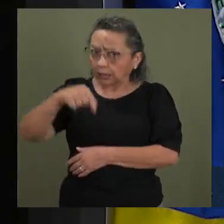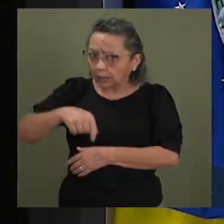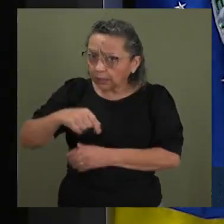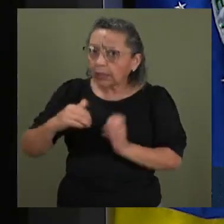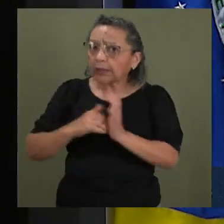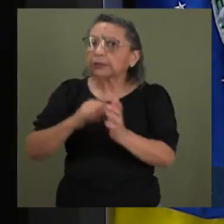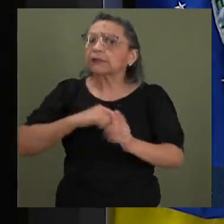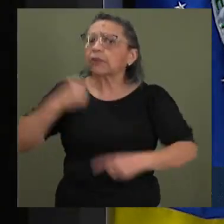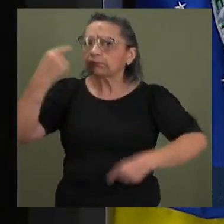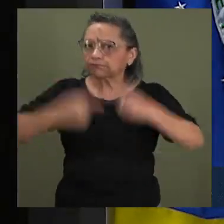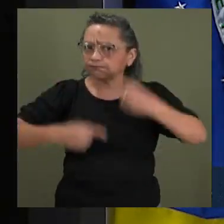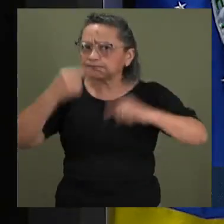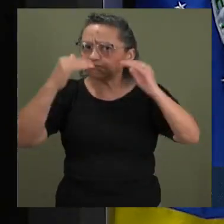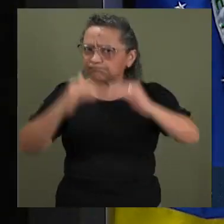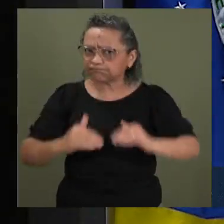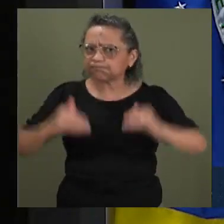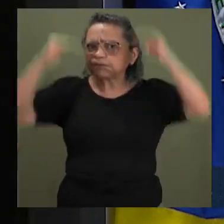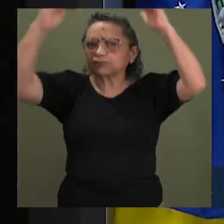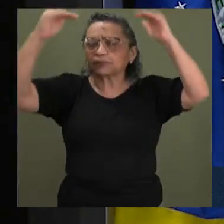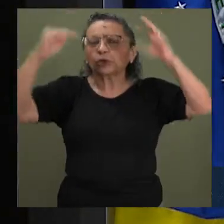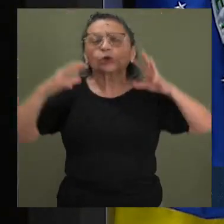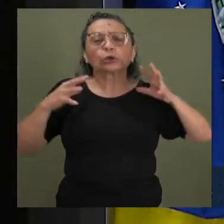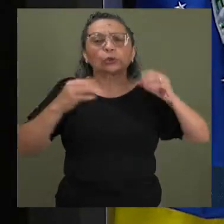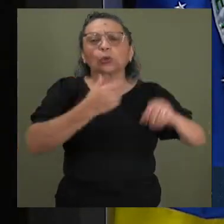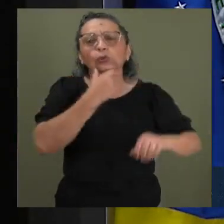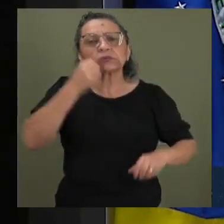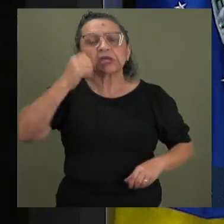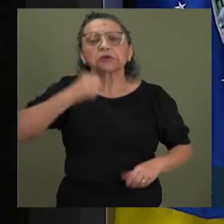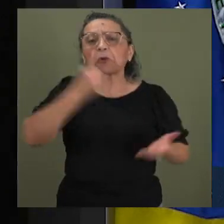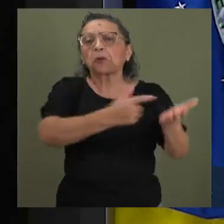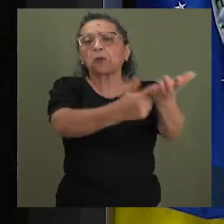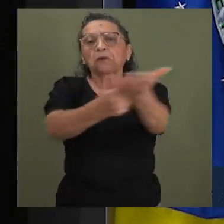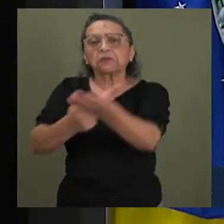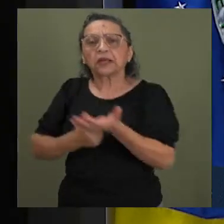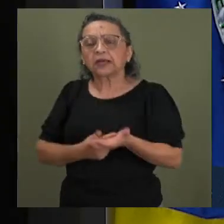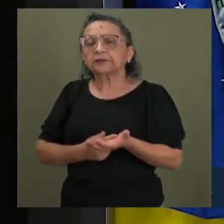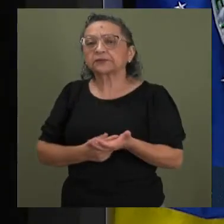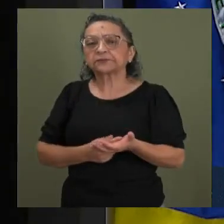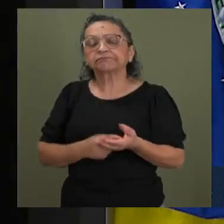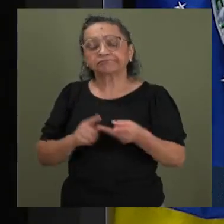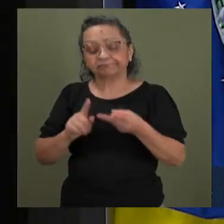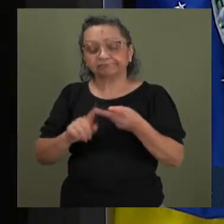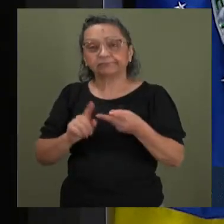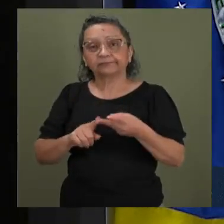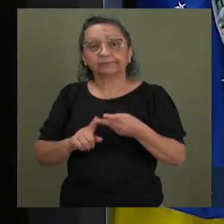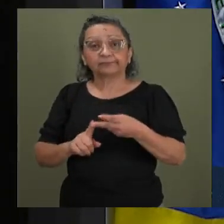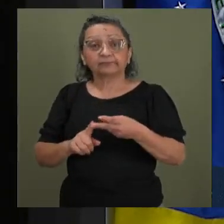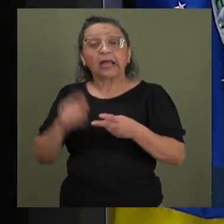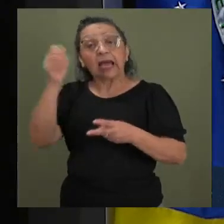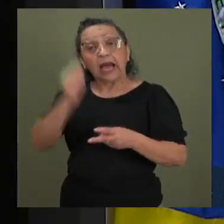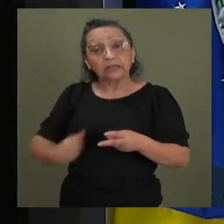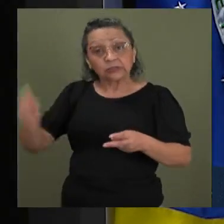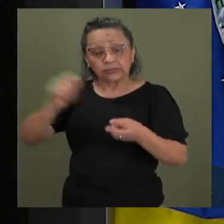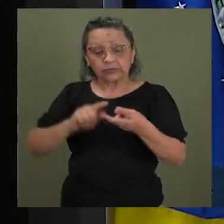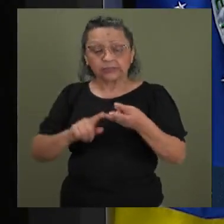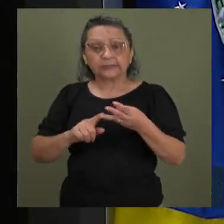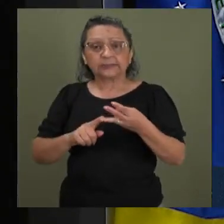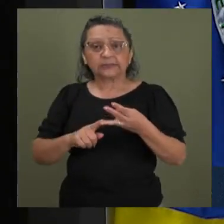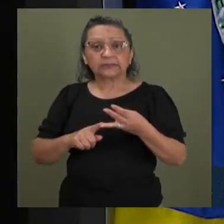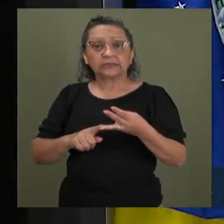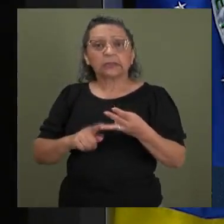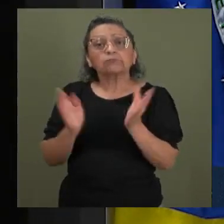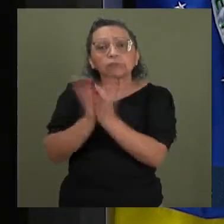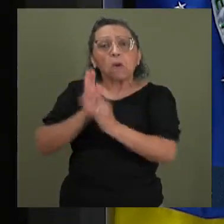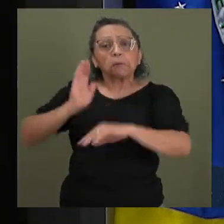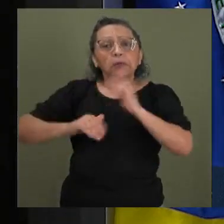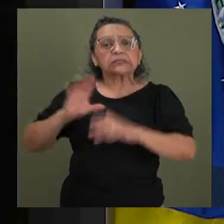nível. Todos os senadores foram convidados, as entidades, associações, cientistas